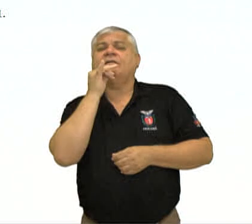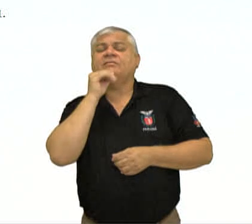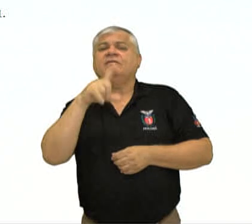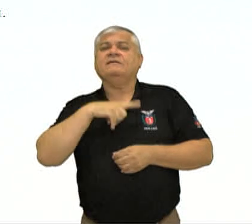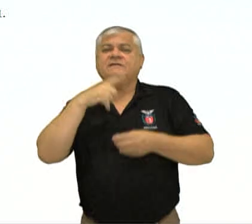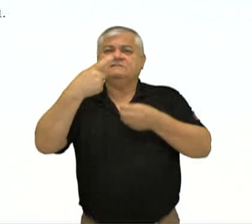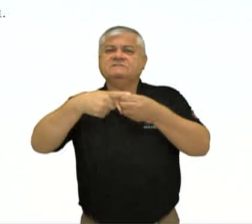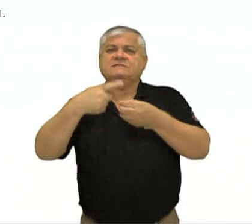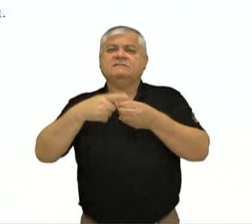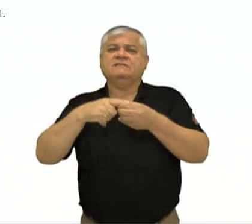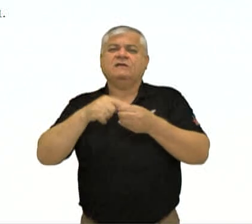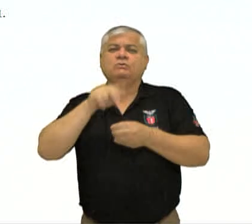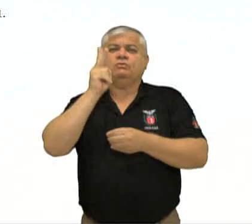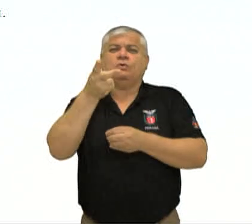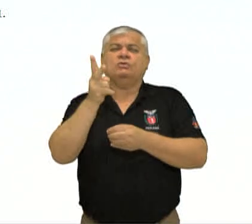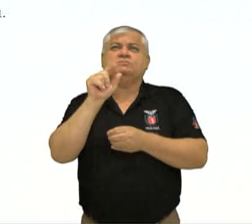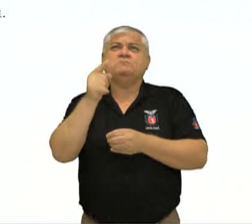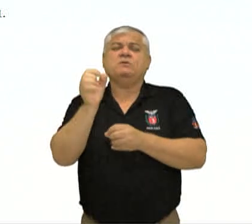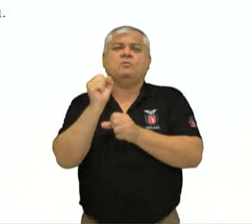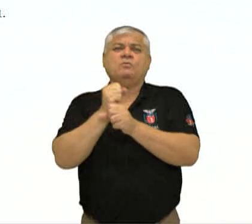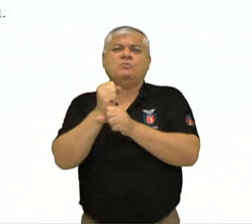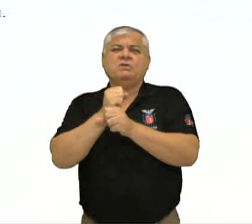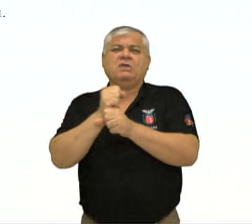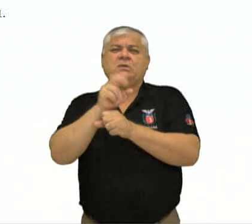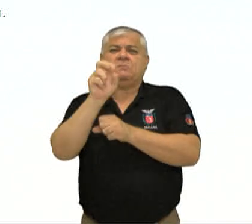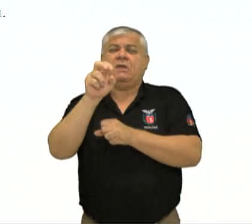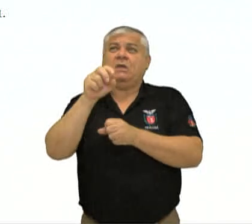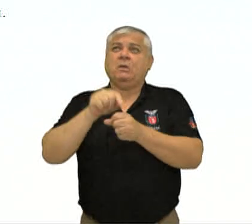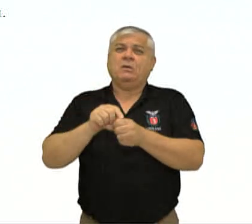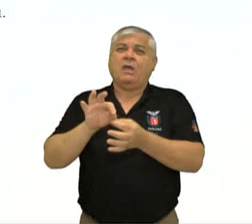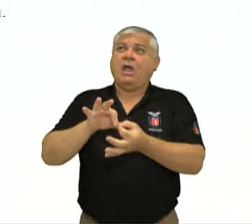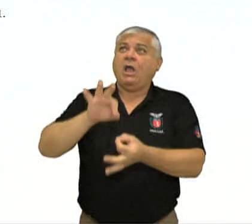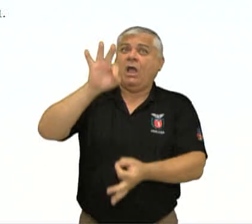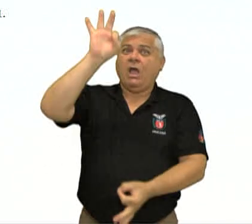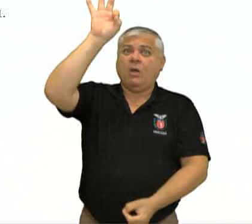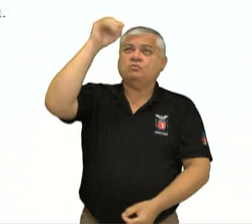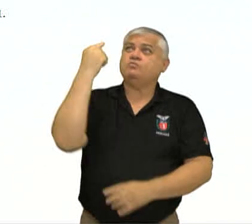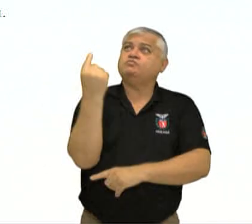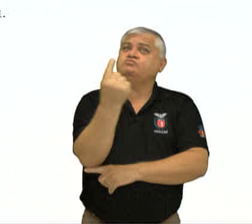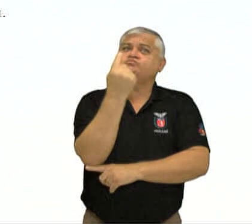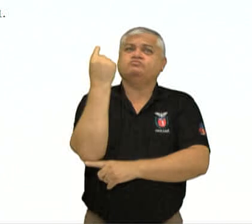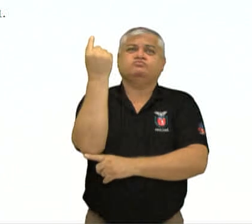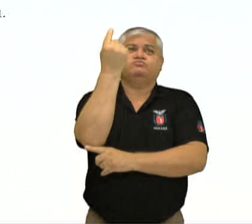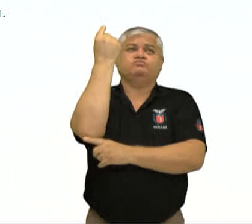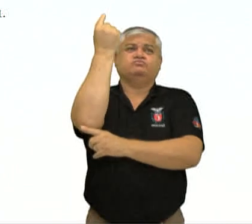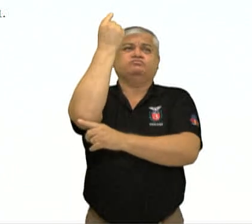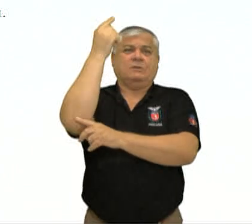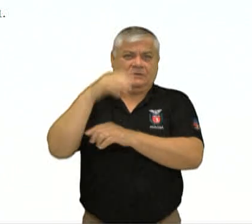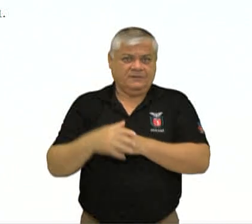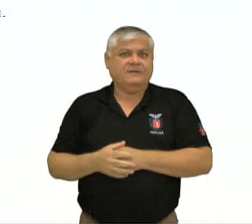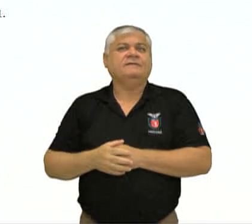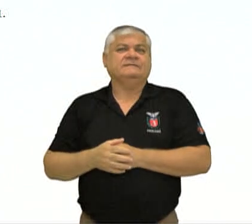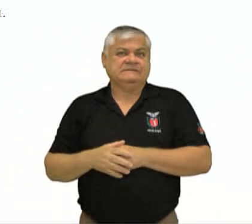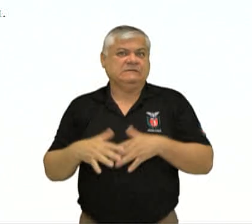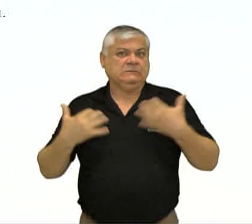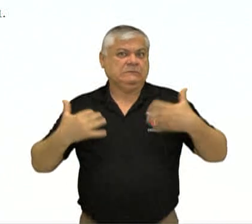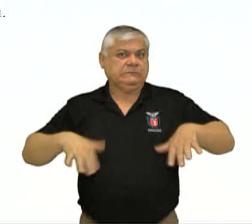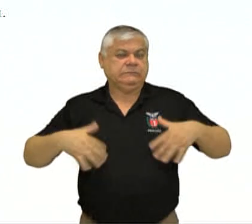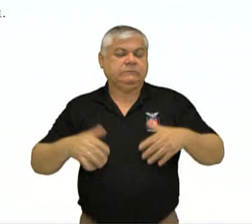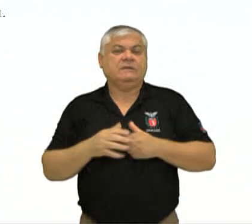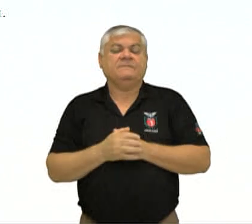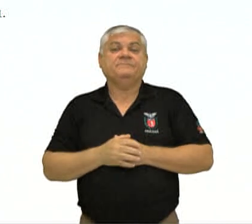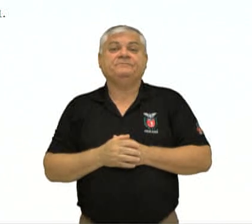está aí a mais de 2.500 metros de altitude, né, no topo ali das montanhas na Cordilheira dos Andes.